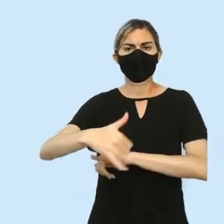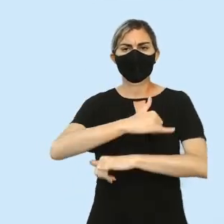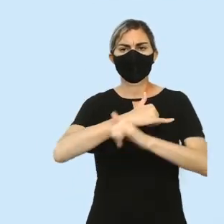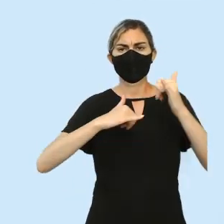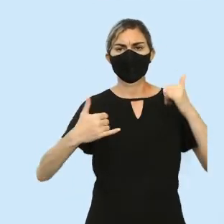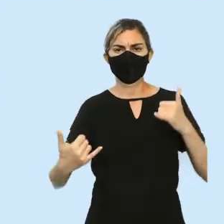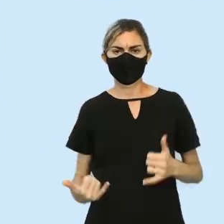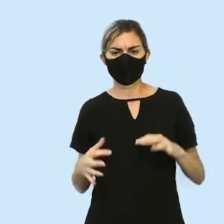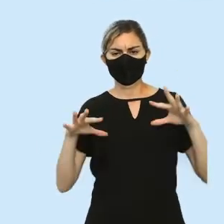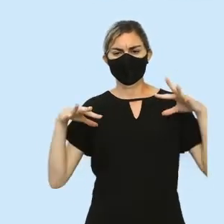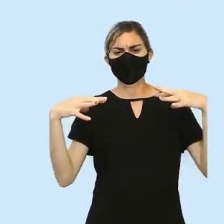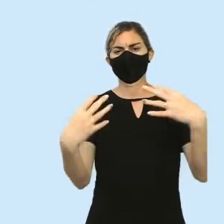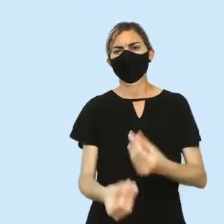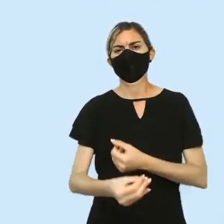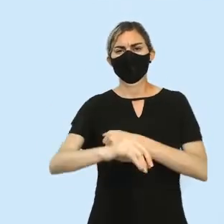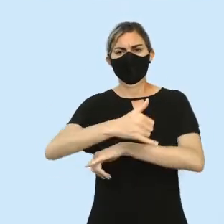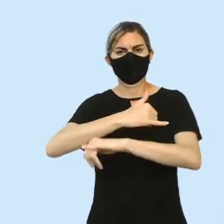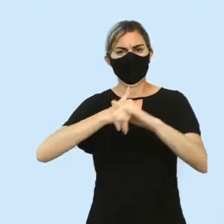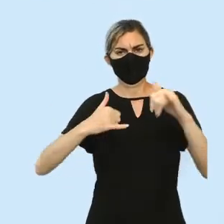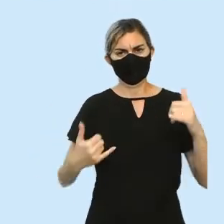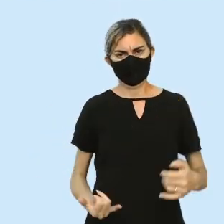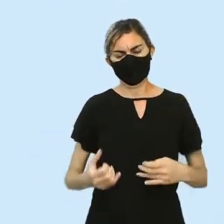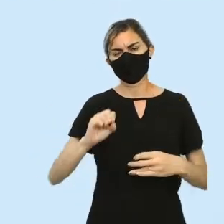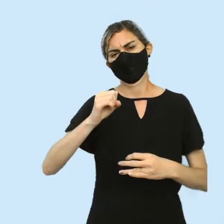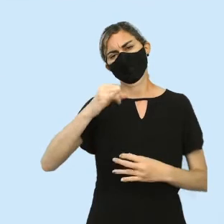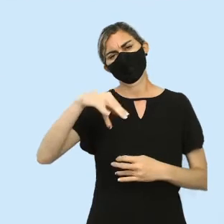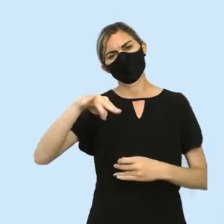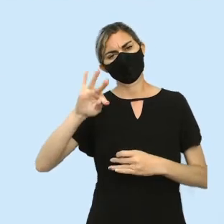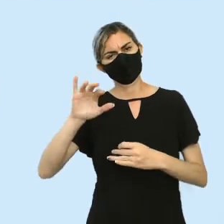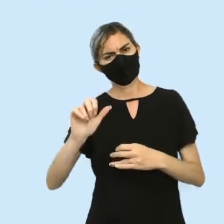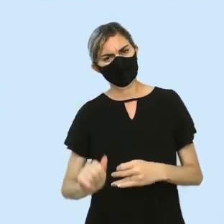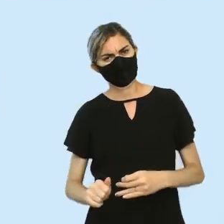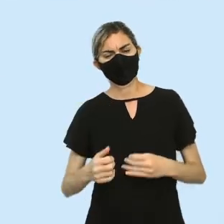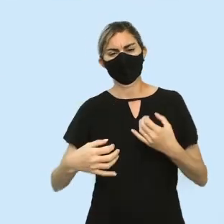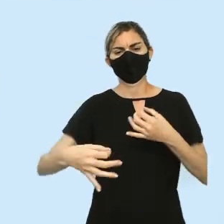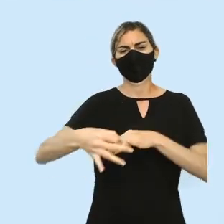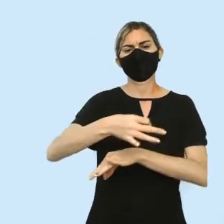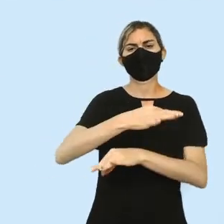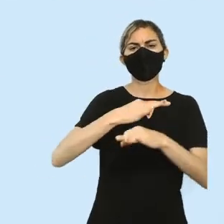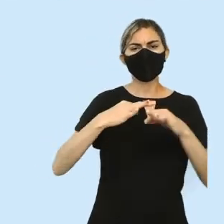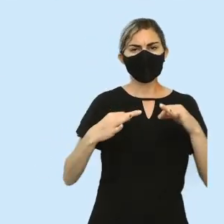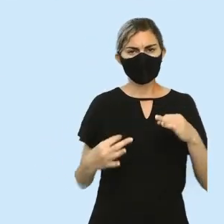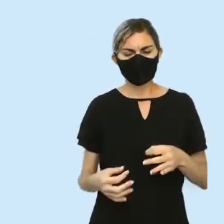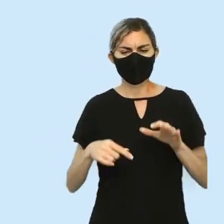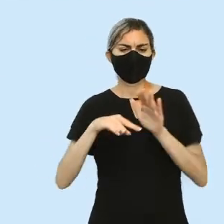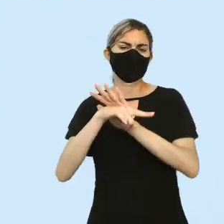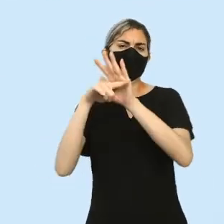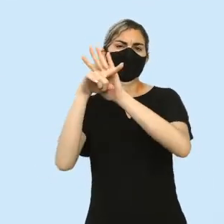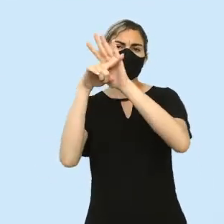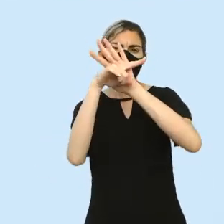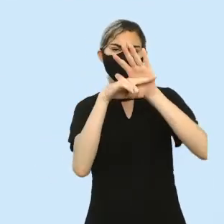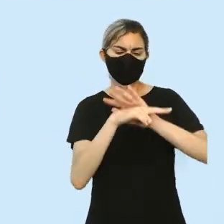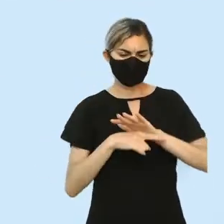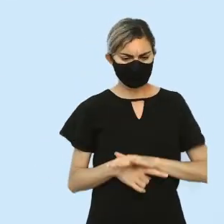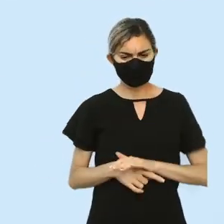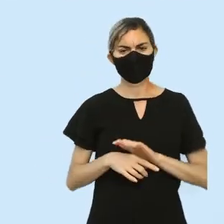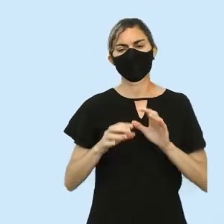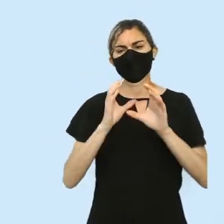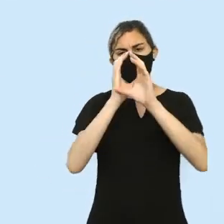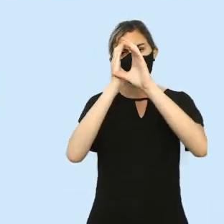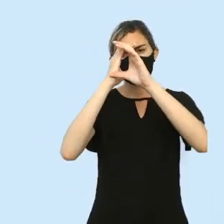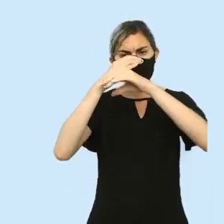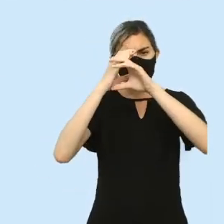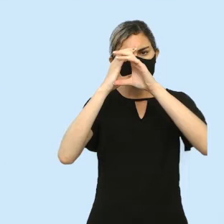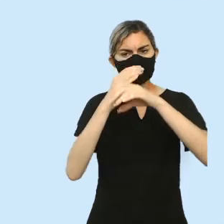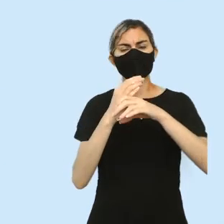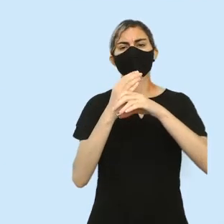energia. Toda aquela energia cinética entre as moléculas, analisando do ponto de vista